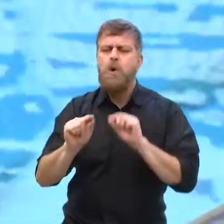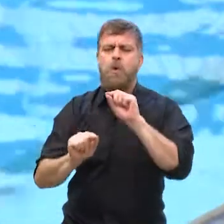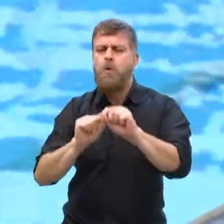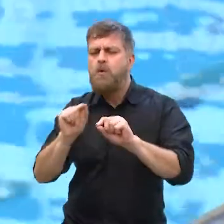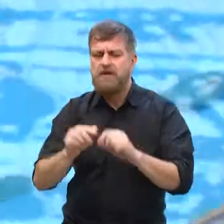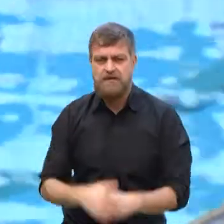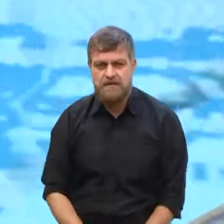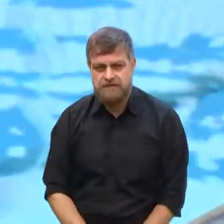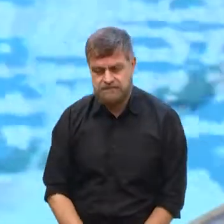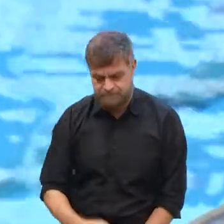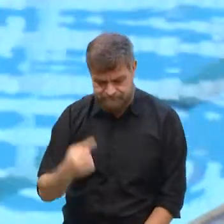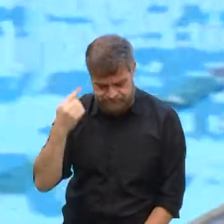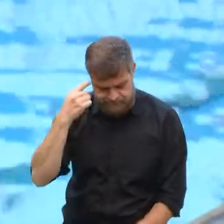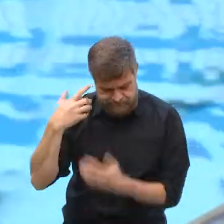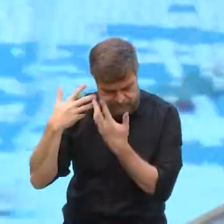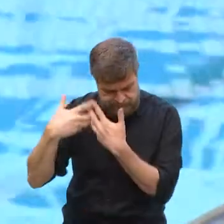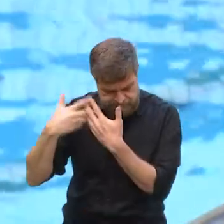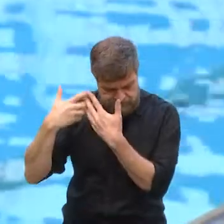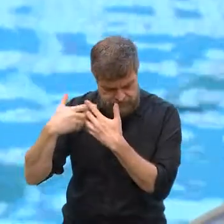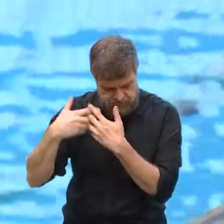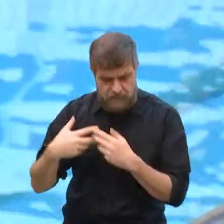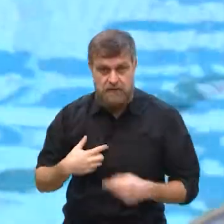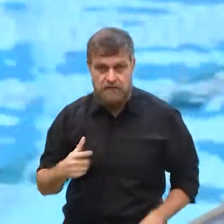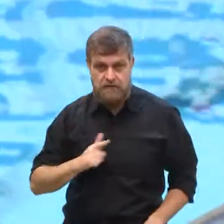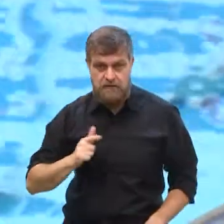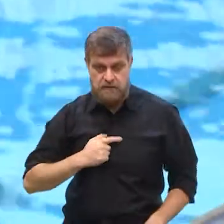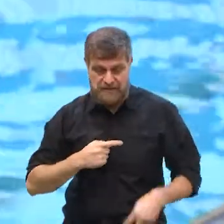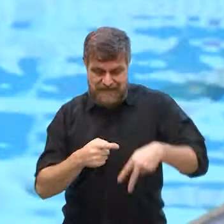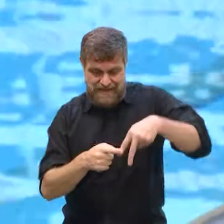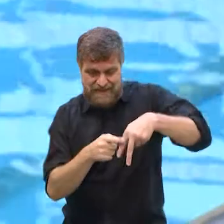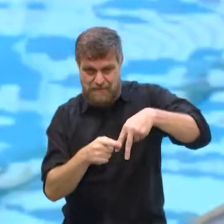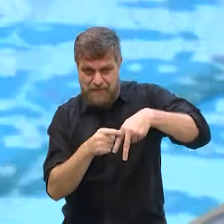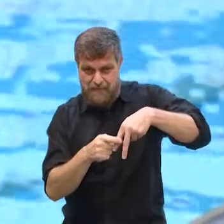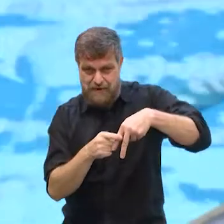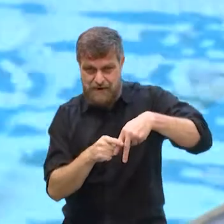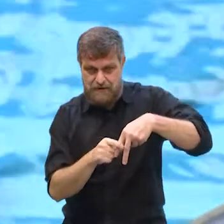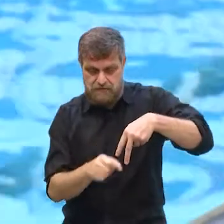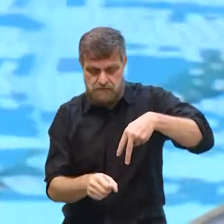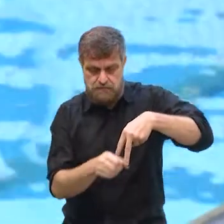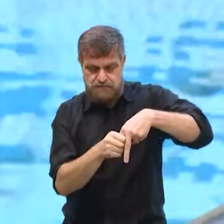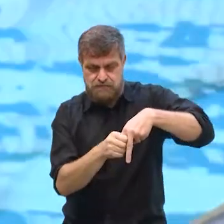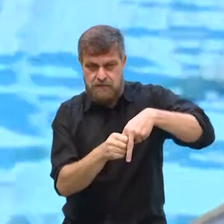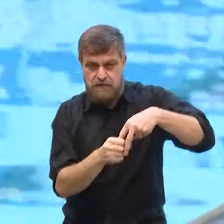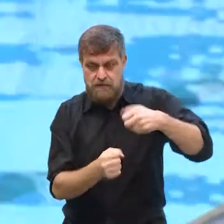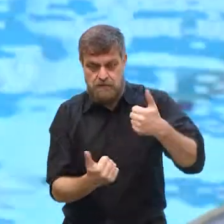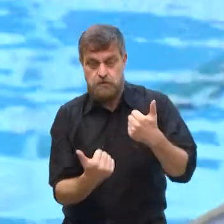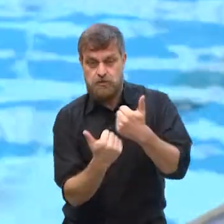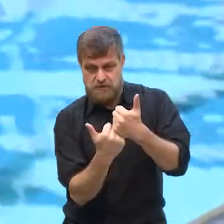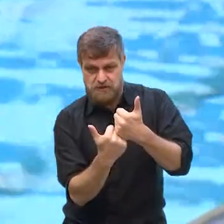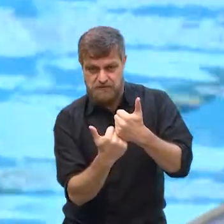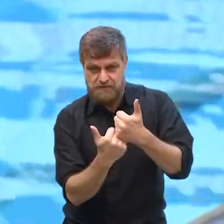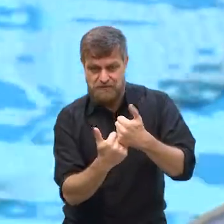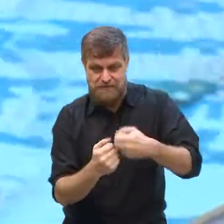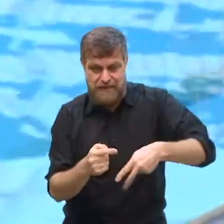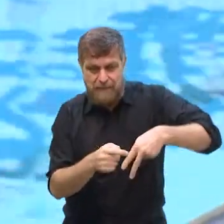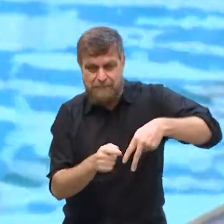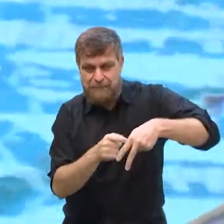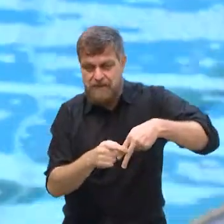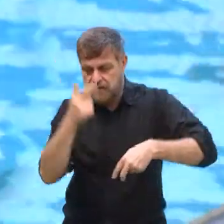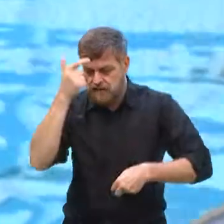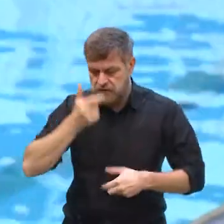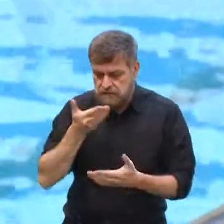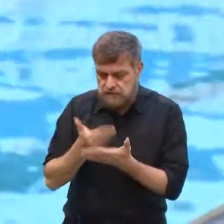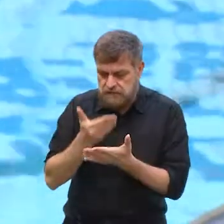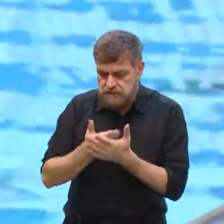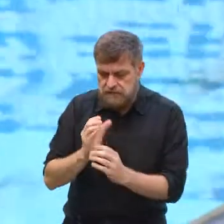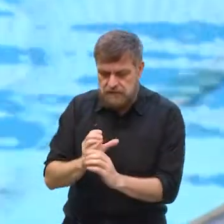e aí eu pensava muito, né, pela prótese que eu usava na época, eu falei, poxa, o que será que tem a ver, de repente eu estudar uma